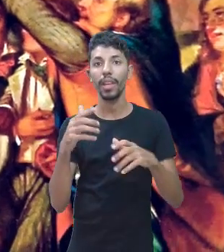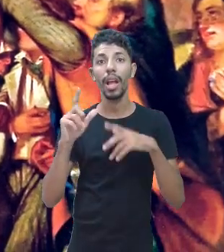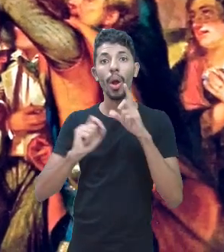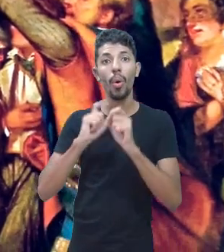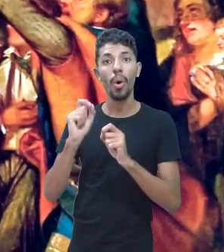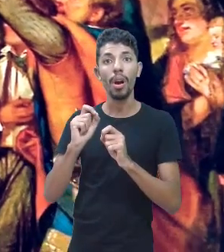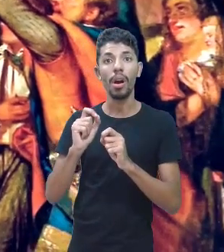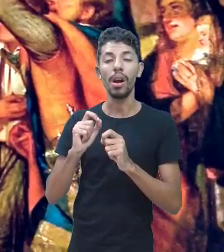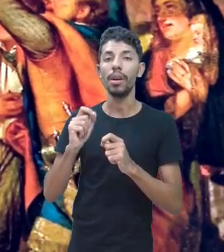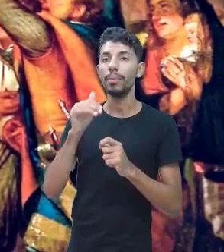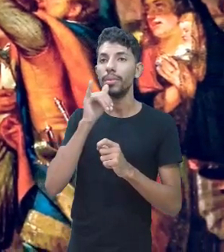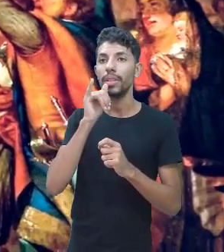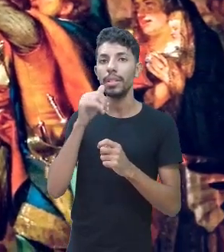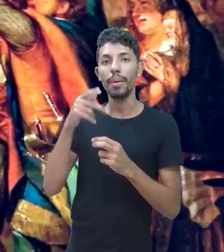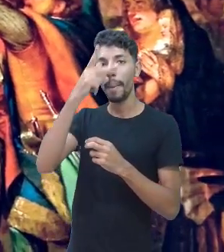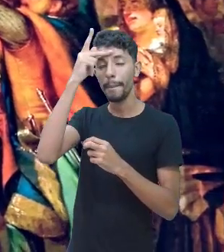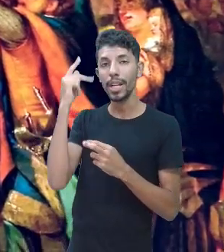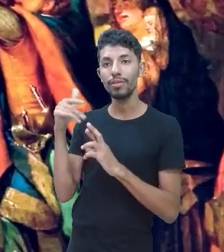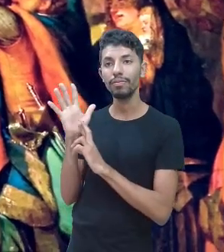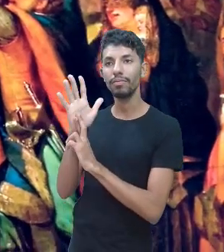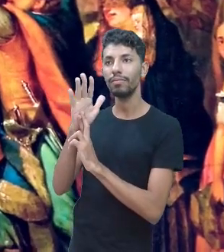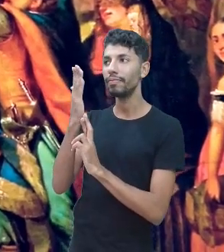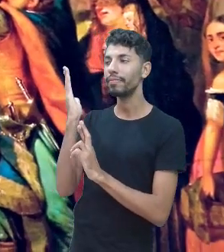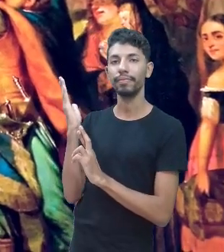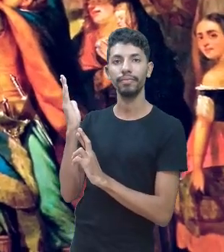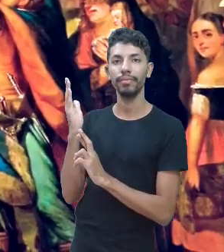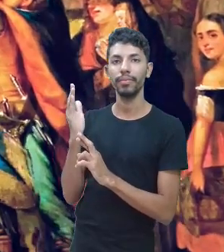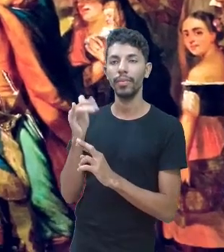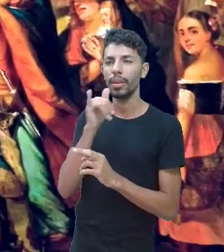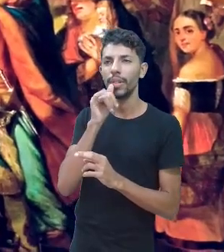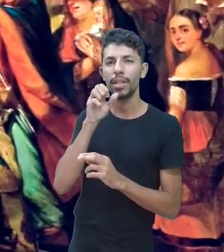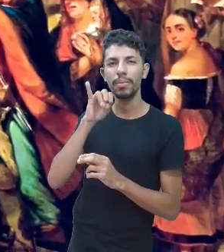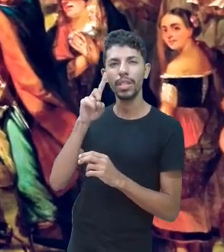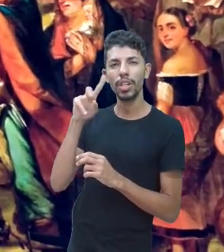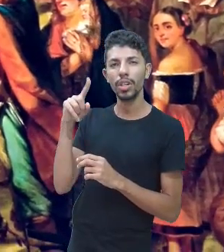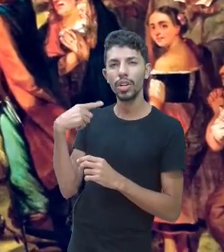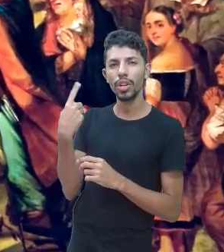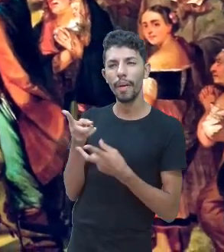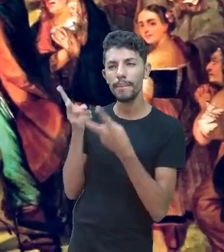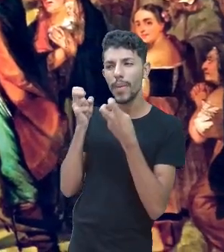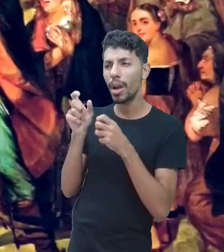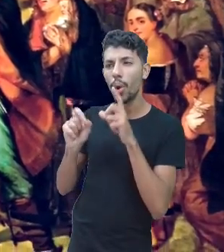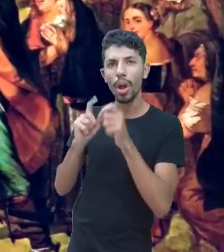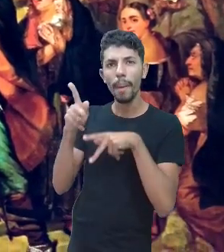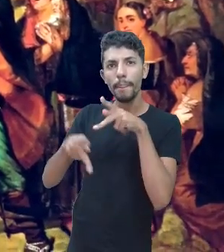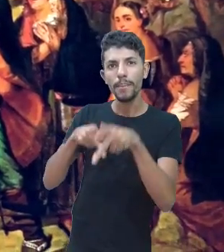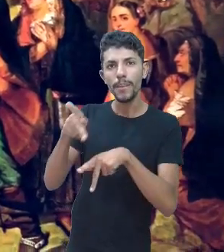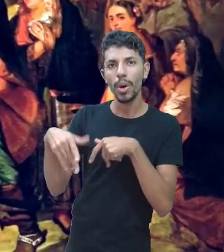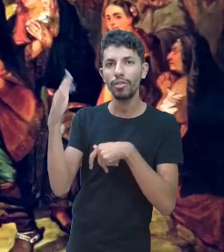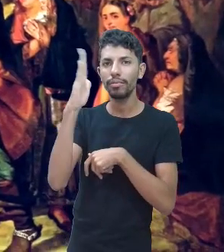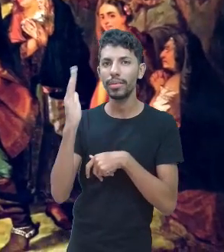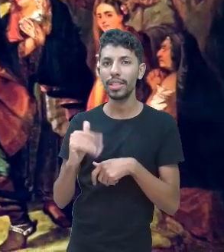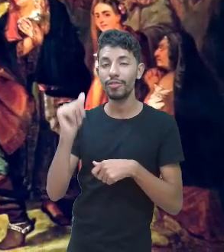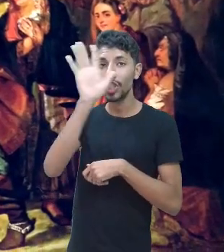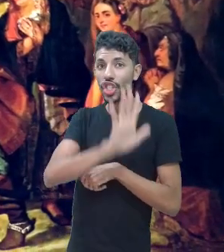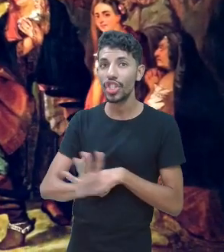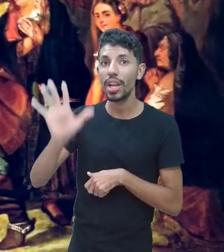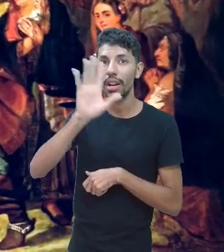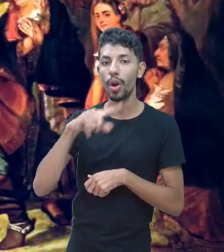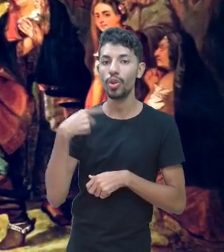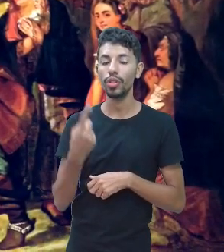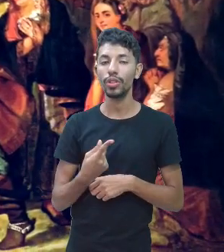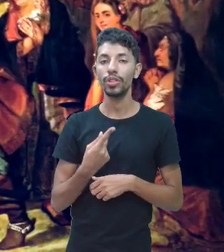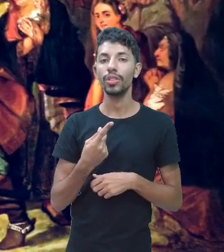estão sendo representadas aqui. Né? Se a gente olhar para o povo brasileiro, né, para a população brasileira de modo geral, a gente